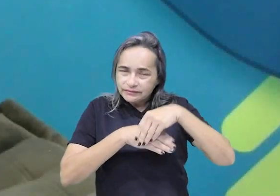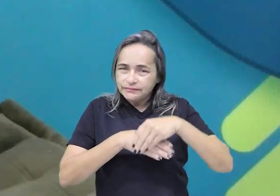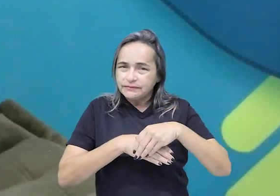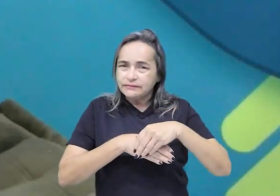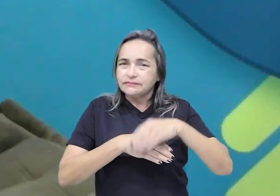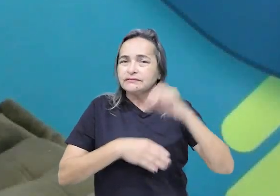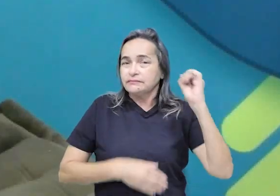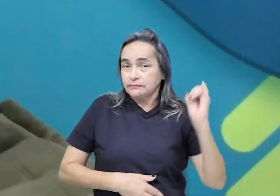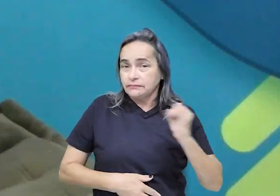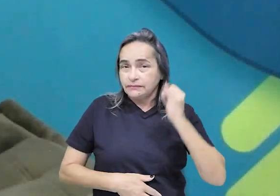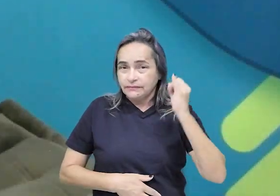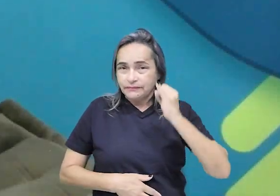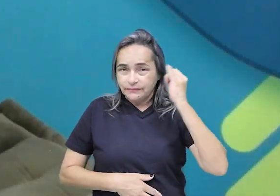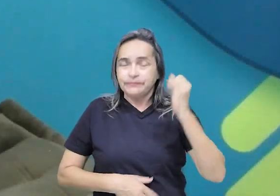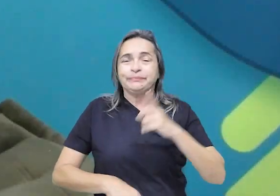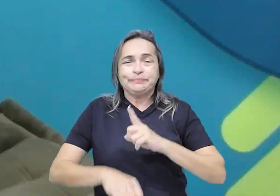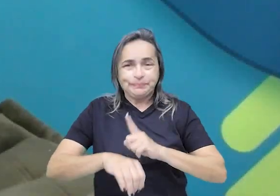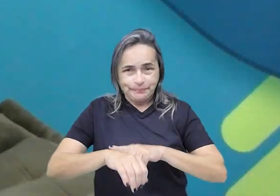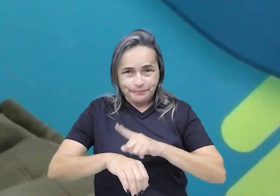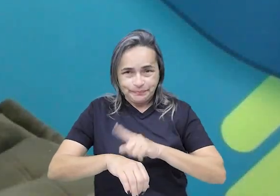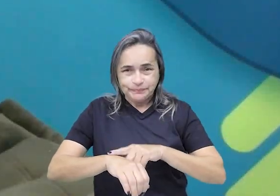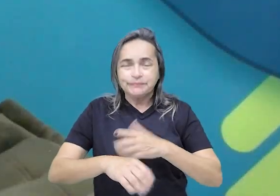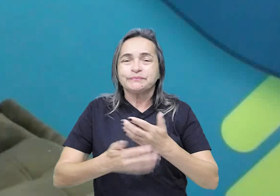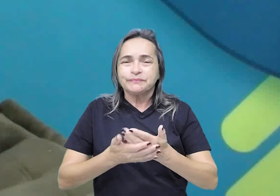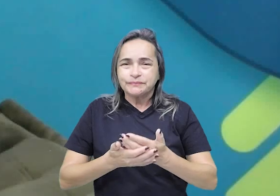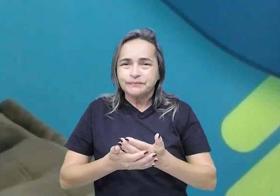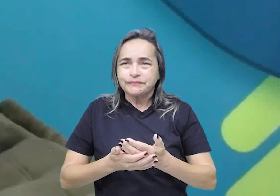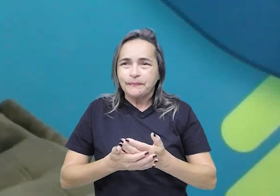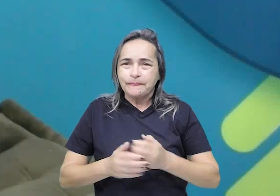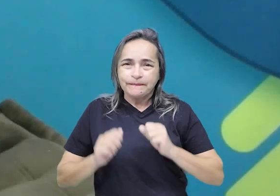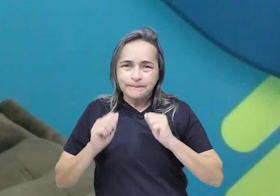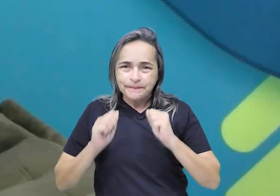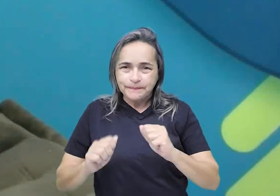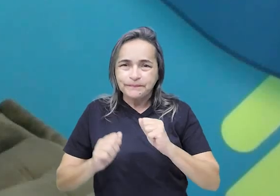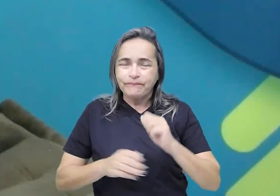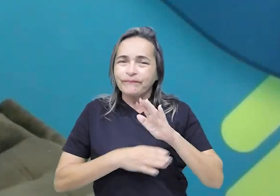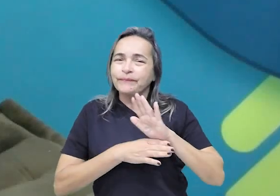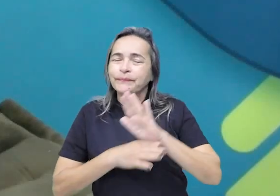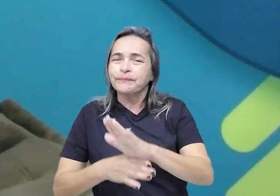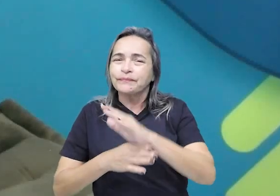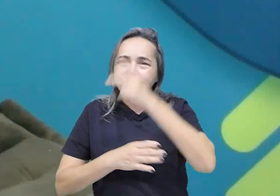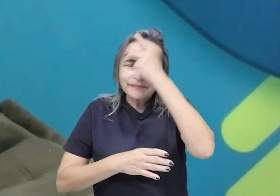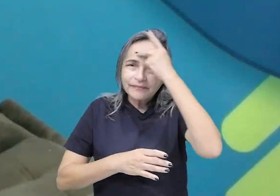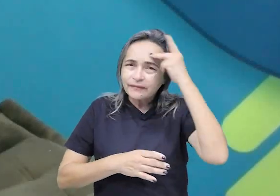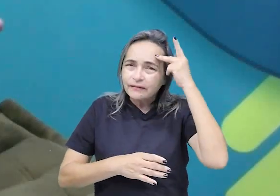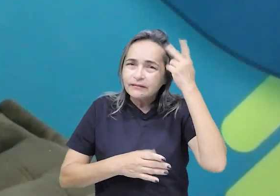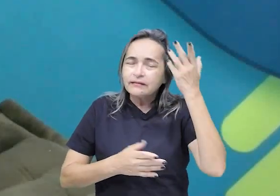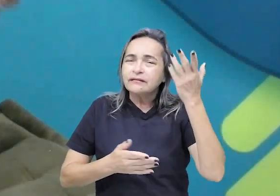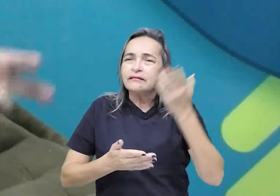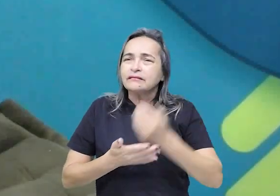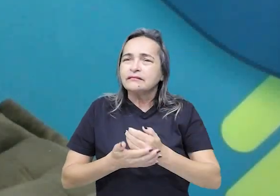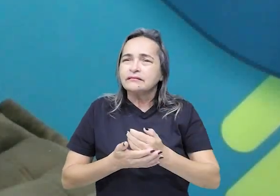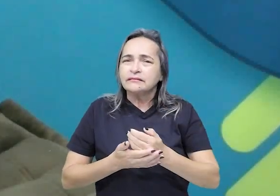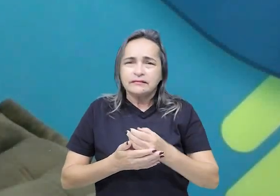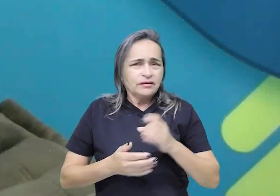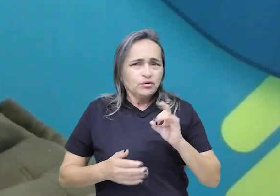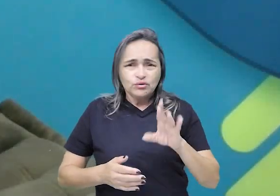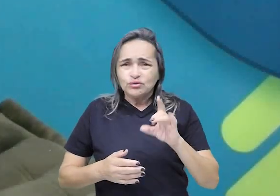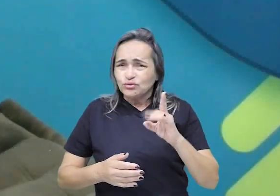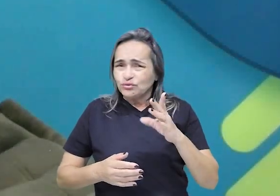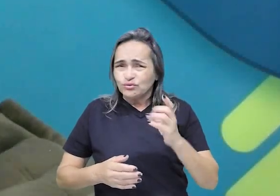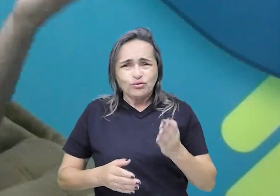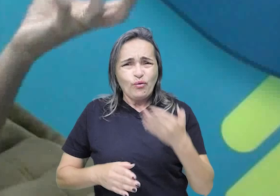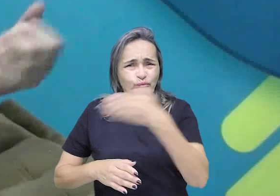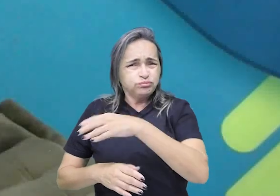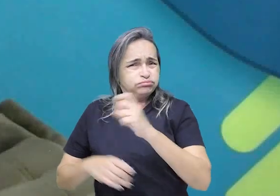muito importante esse momento para que a gente possa ajudar pessoas, não só através de